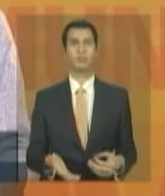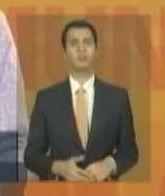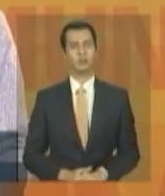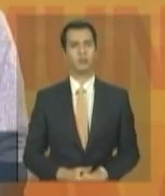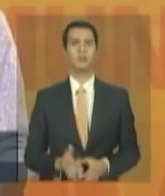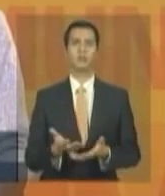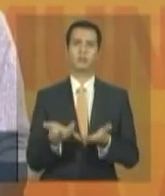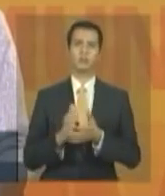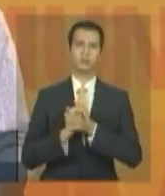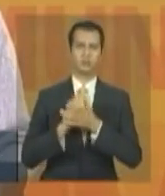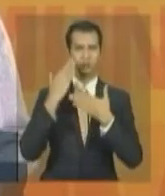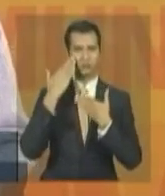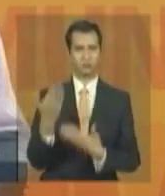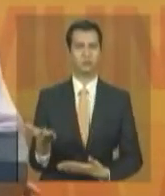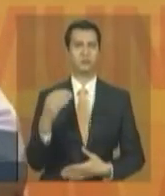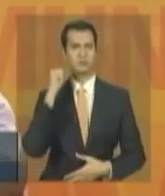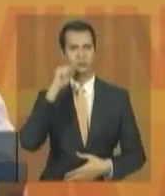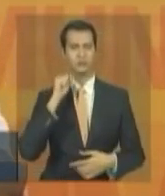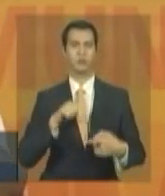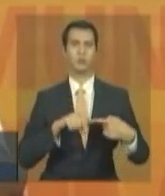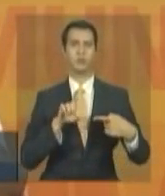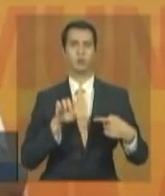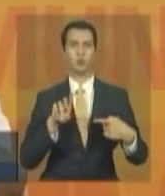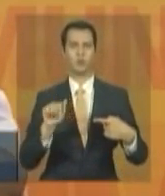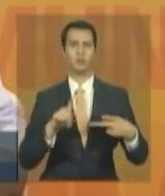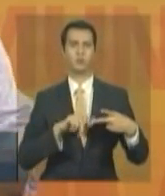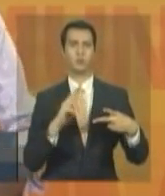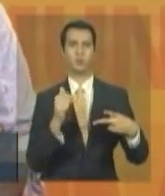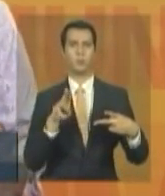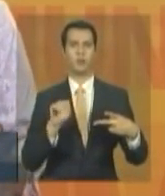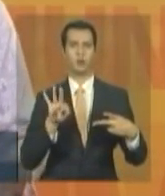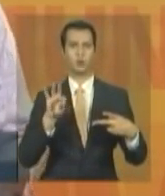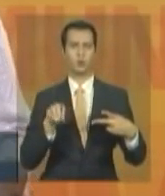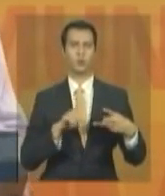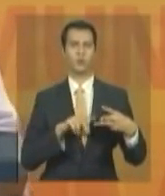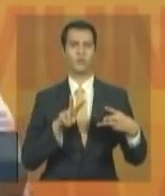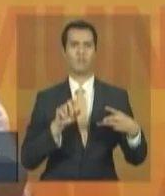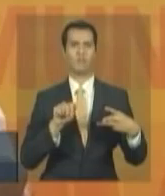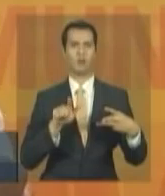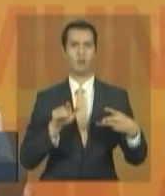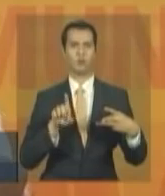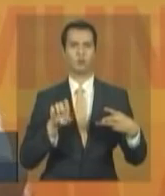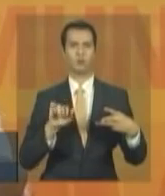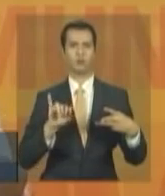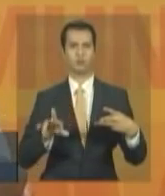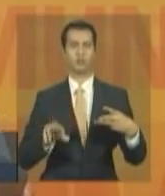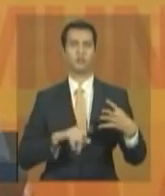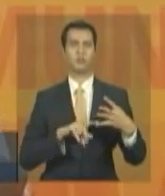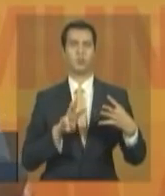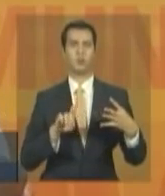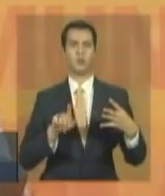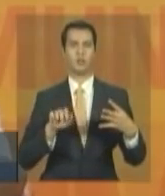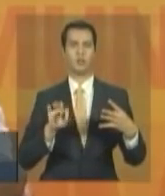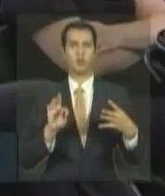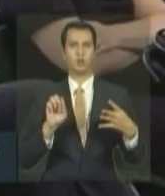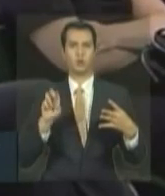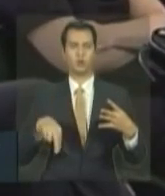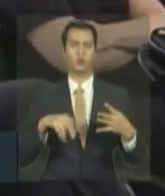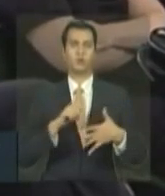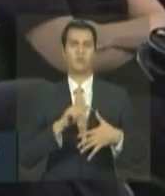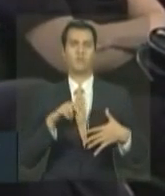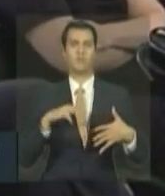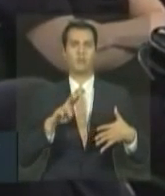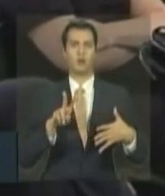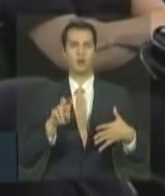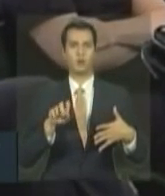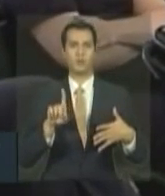senhores senadores aqui presentes, Eduardo Suplicy, Humberto Costa, Valdir Raupe, Wellington Dias e